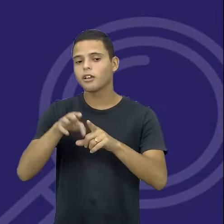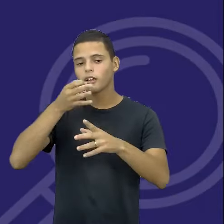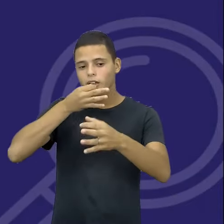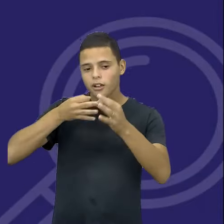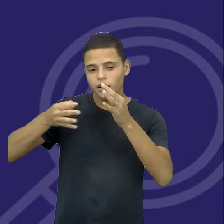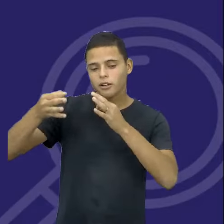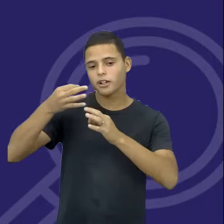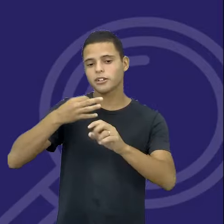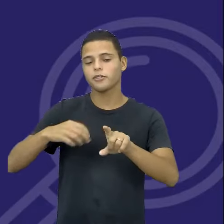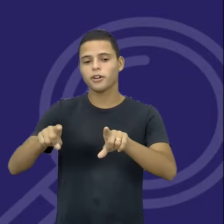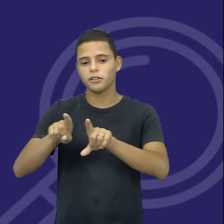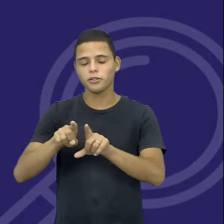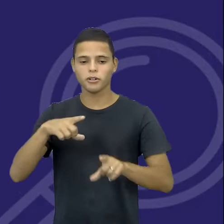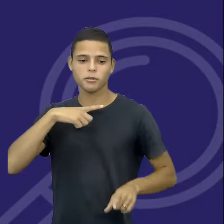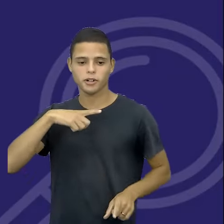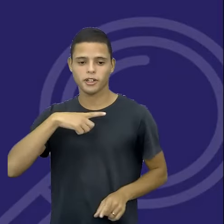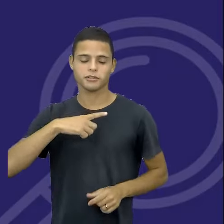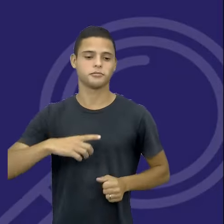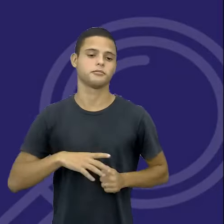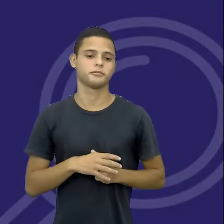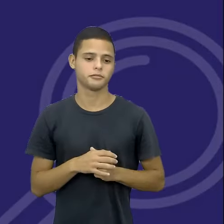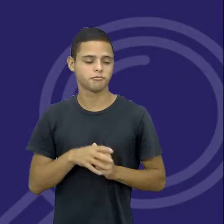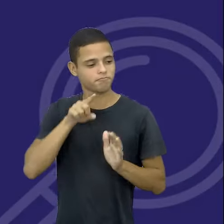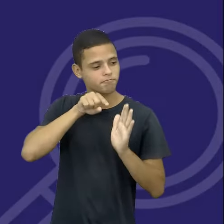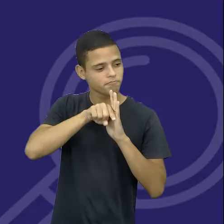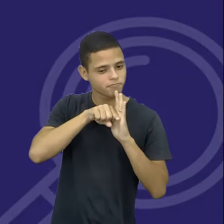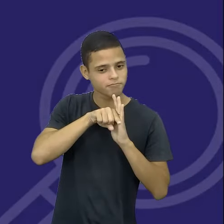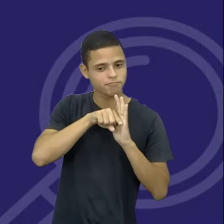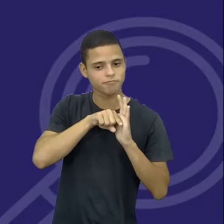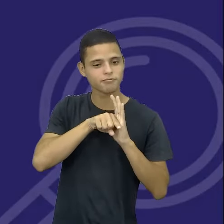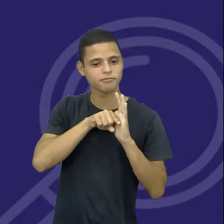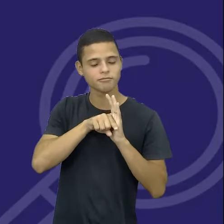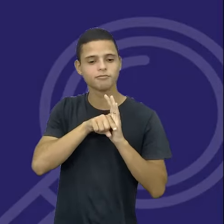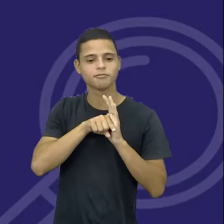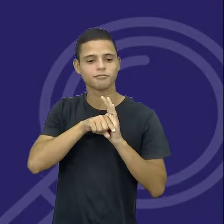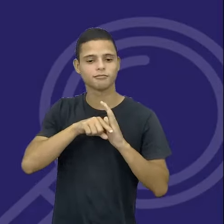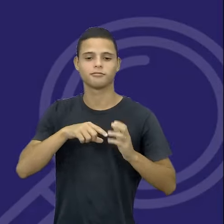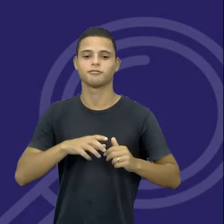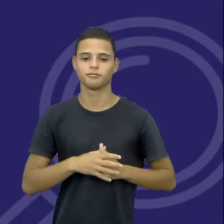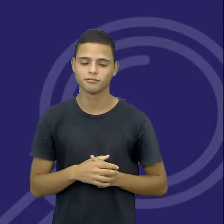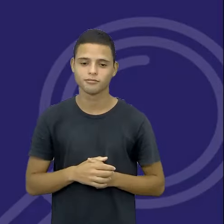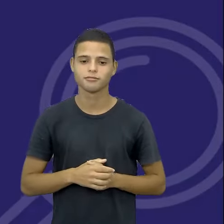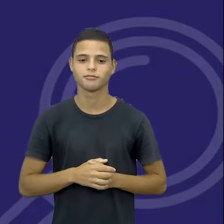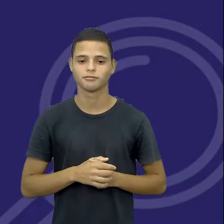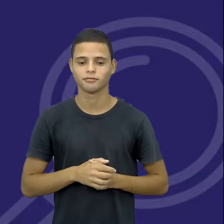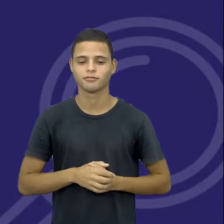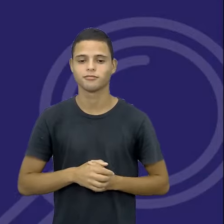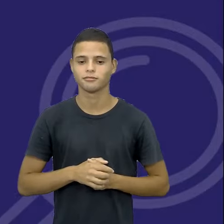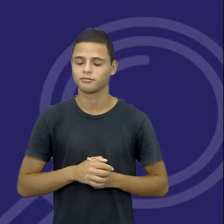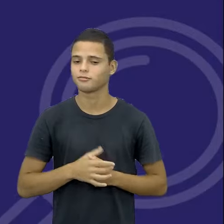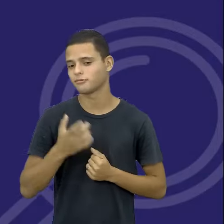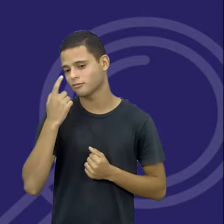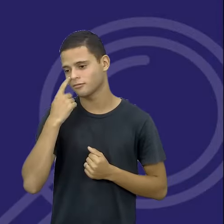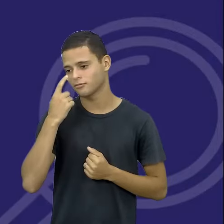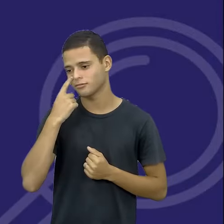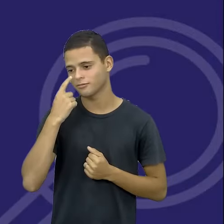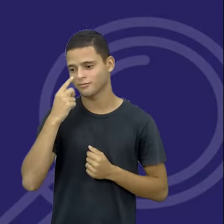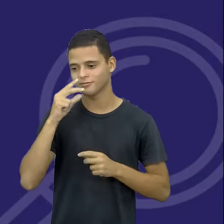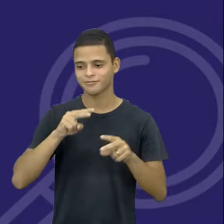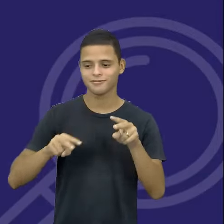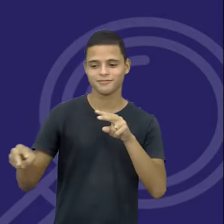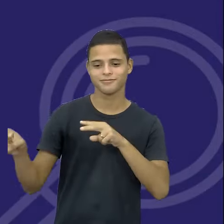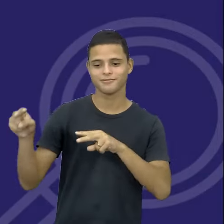argumentar é isso, né? Você fazer análise, você fazer uma discussão, você falar, olha, mas vendo por esse lado, e